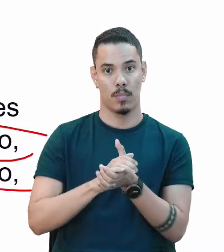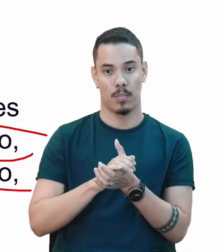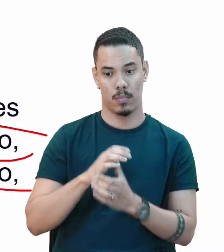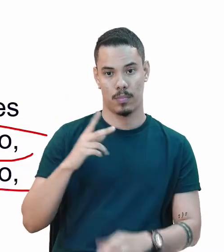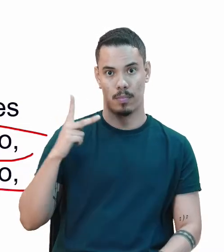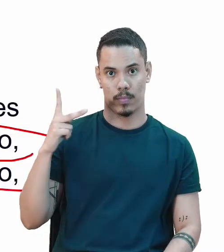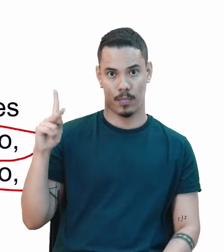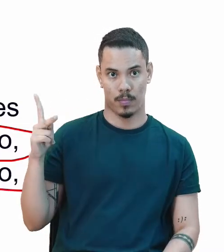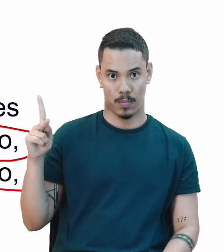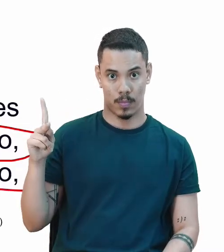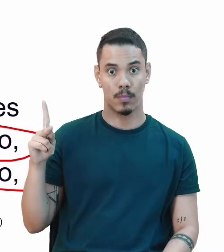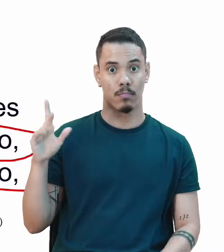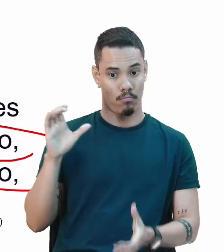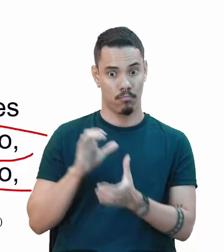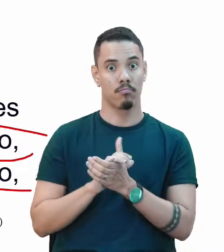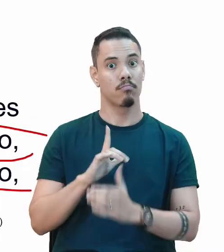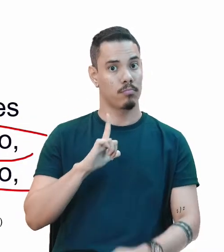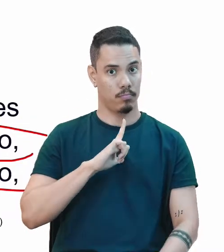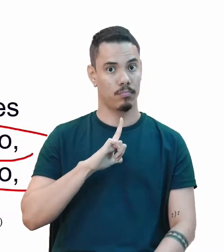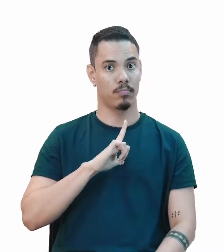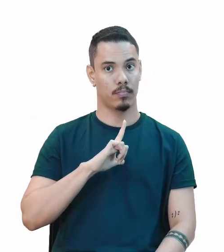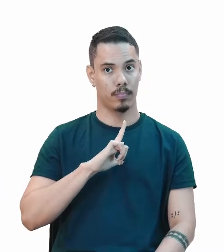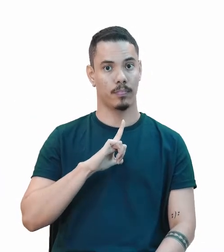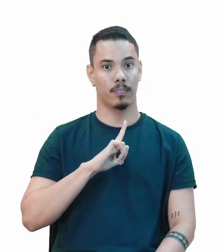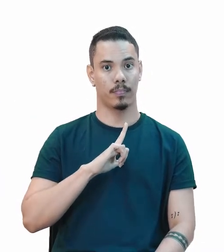foi casada.